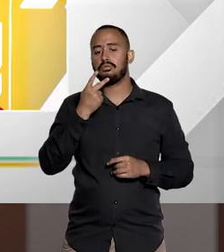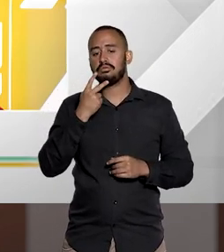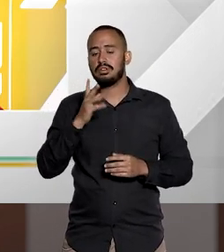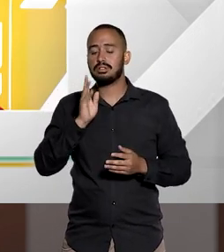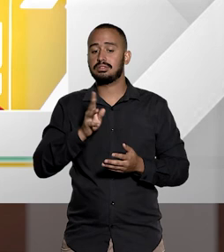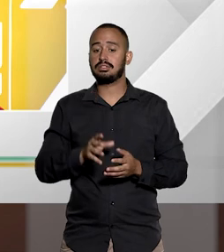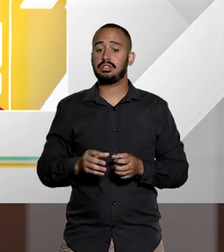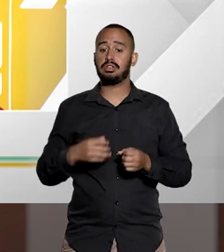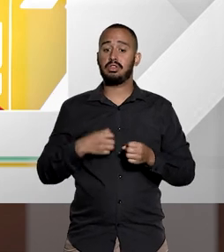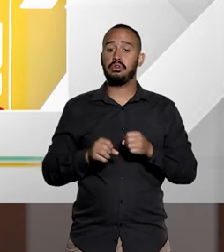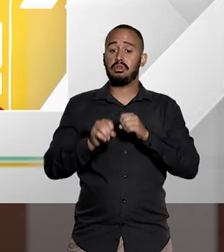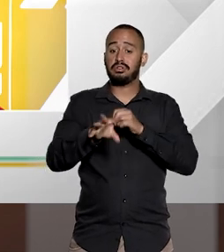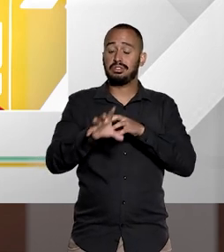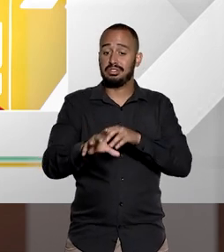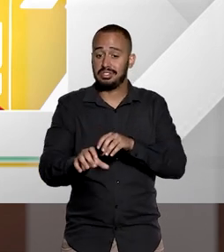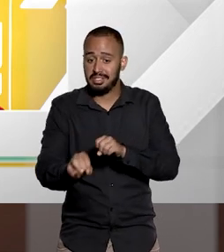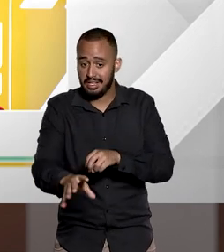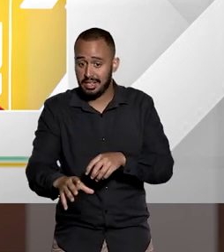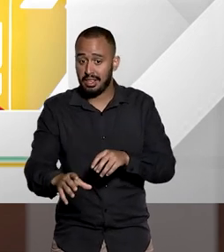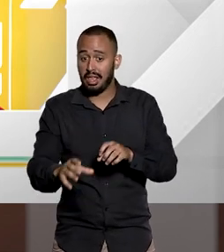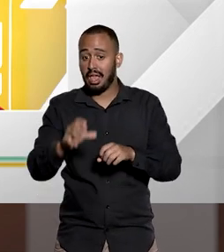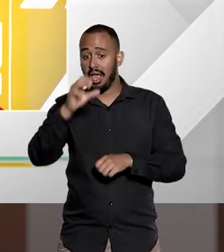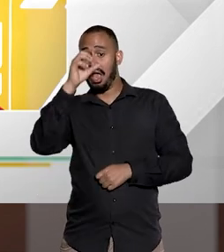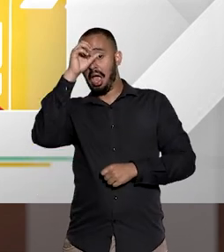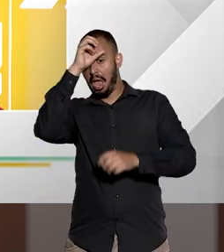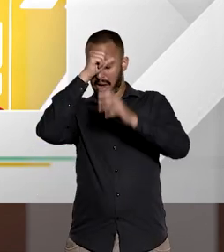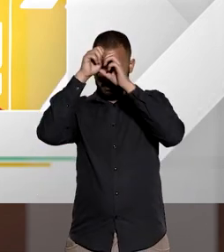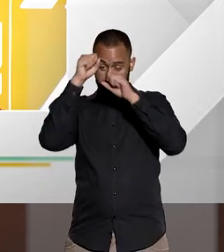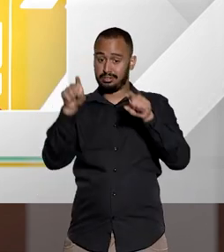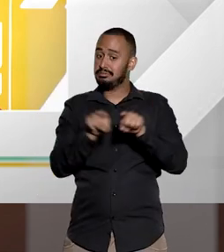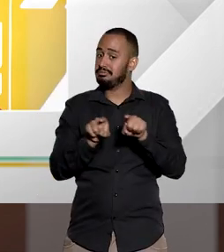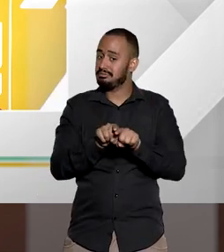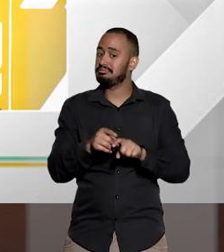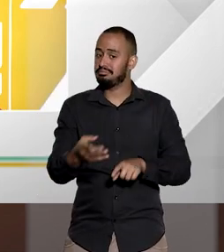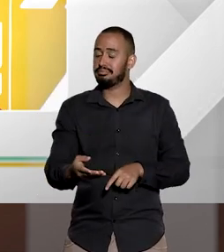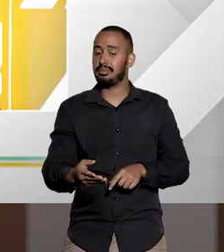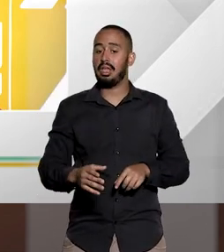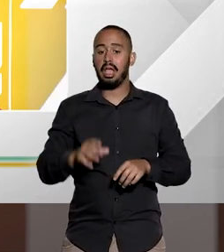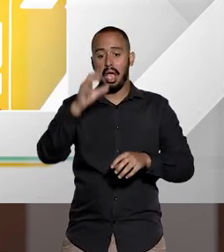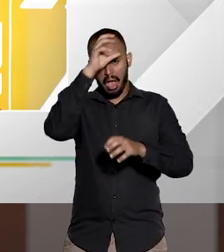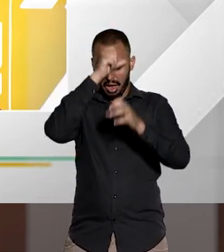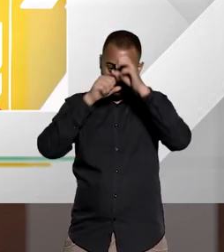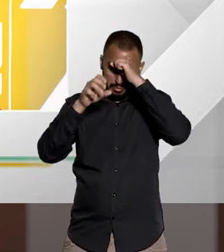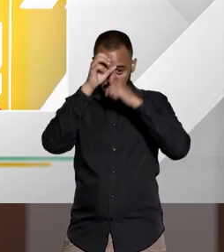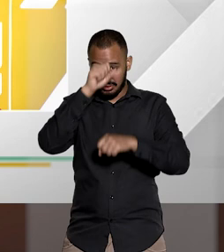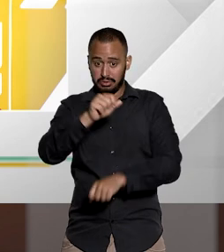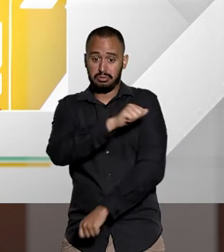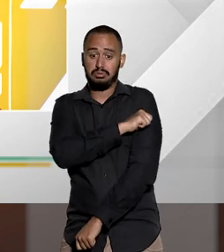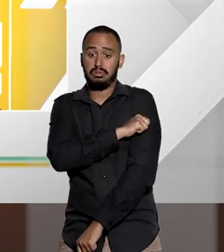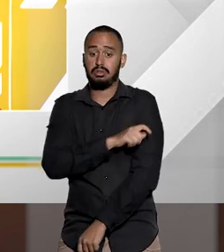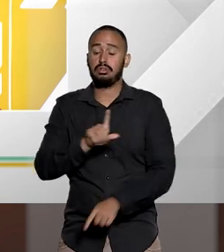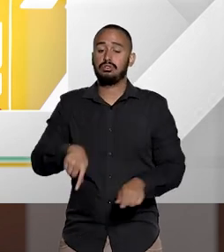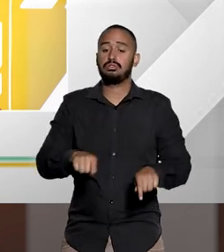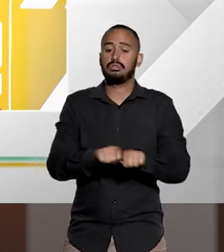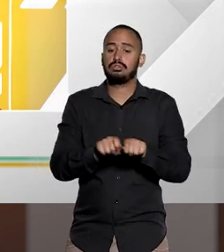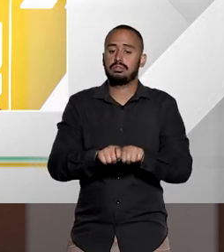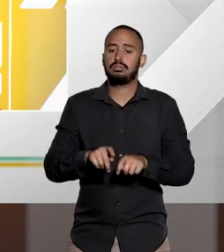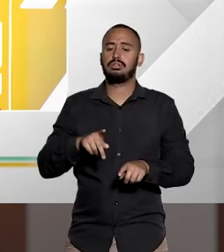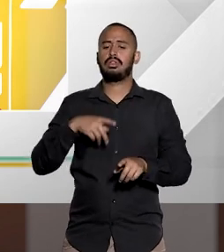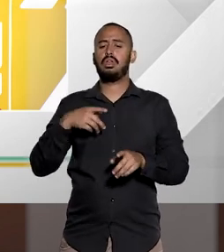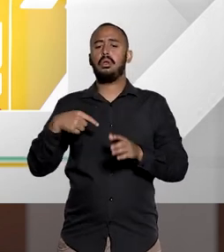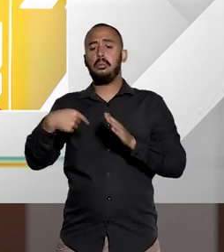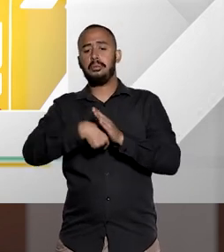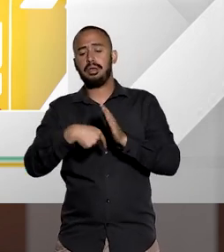gente ensinando aprende também, né? Porque aprende com os alunos, aprende com os estudantes, aprende